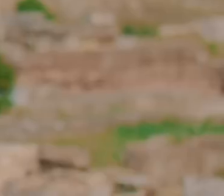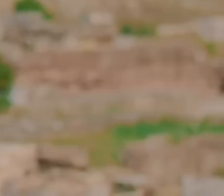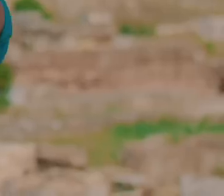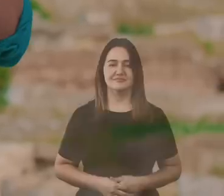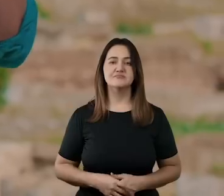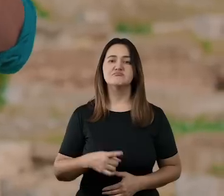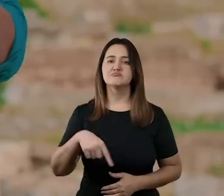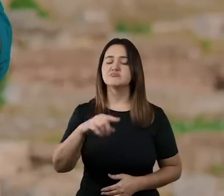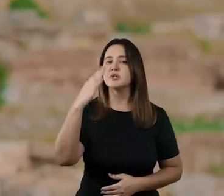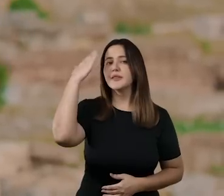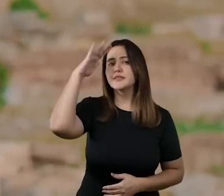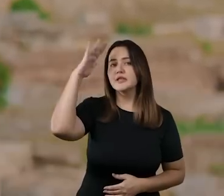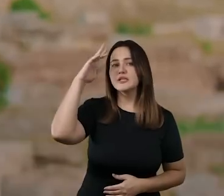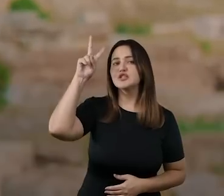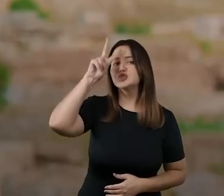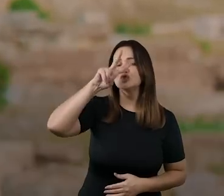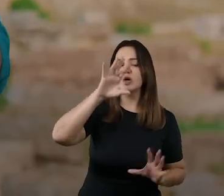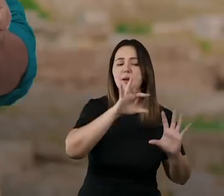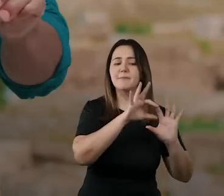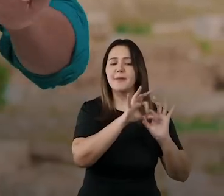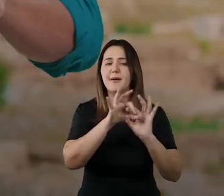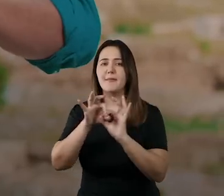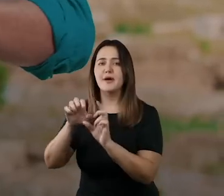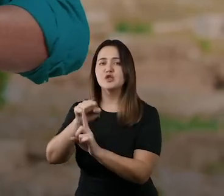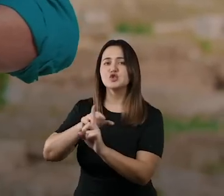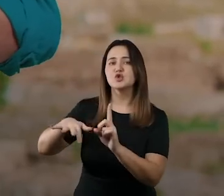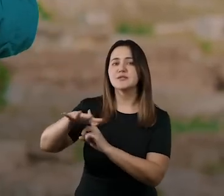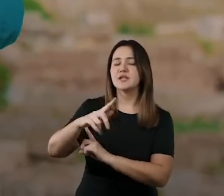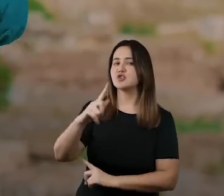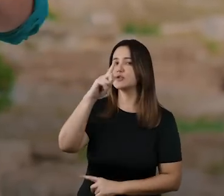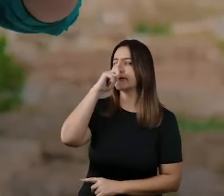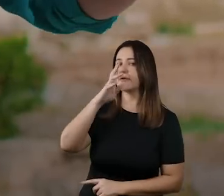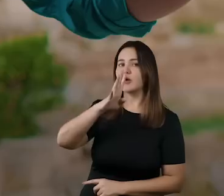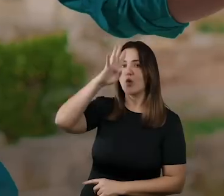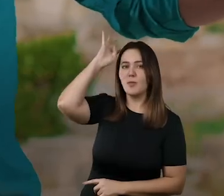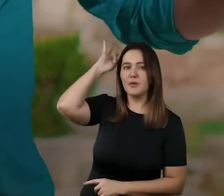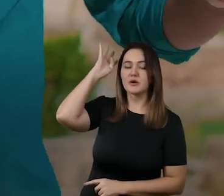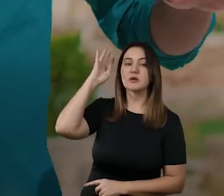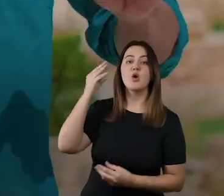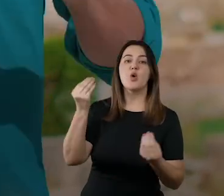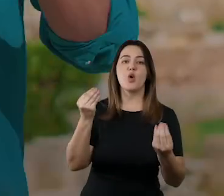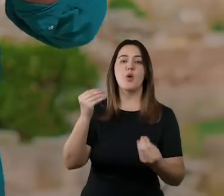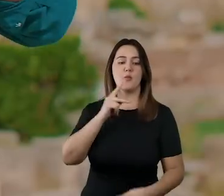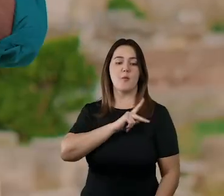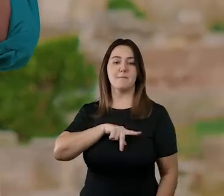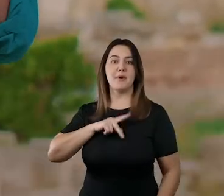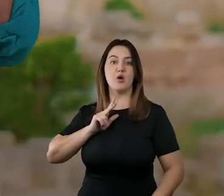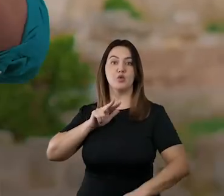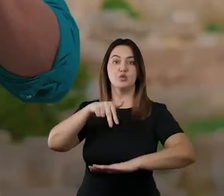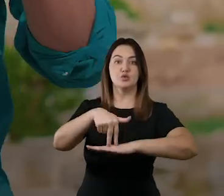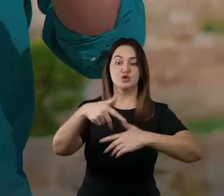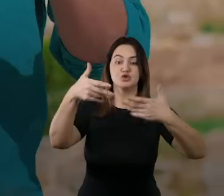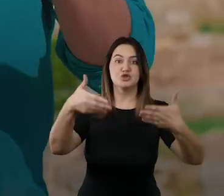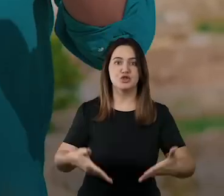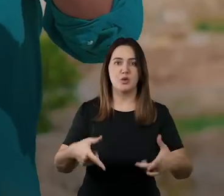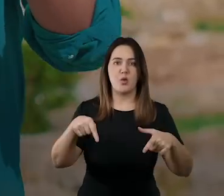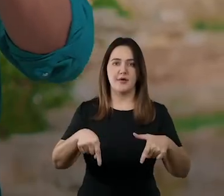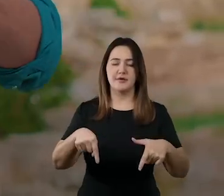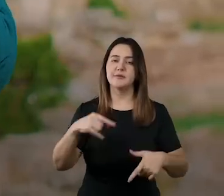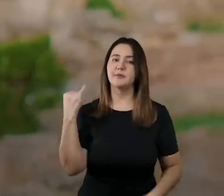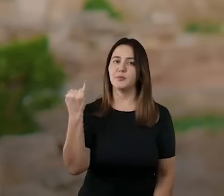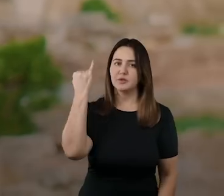Para entender o contexto da sociedade greco-romana, quando o apóstolo Paulo esteve nessa região, é importante conhecer o papel